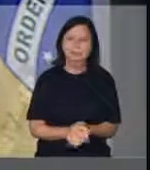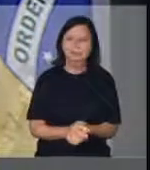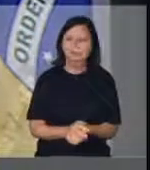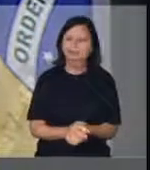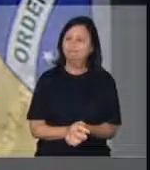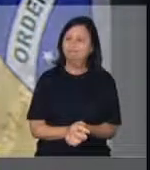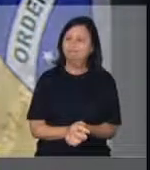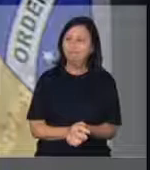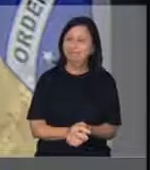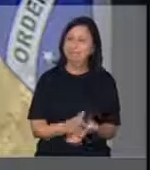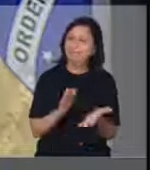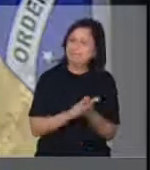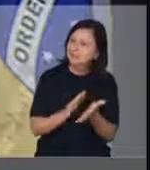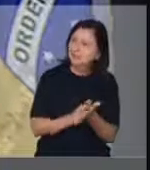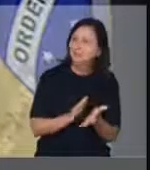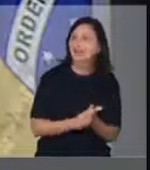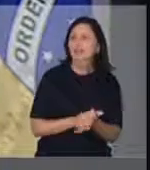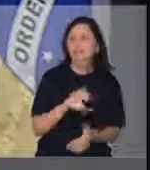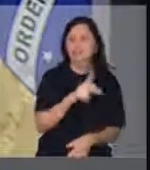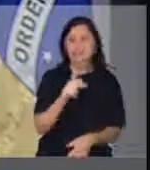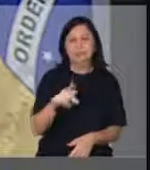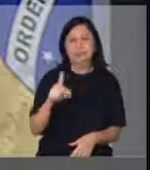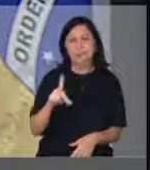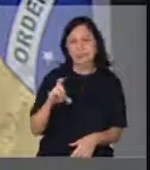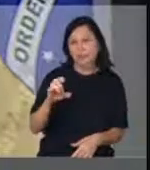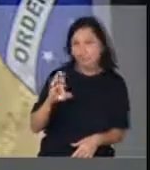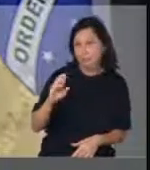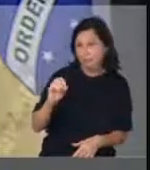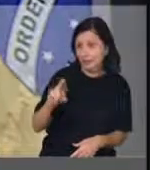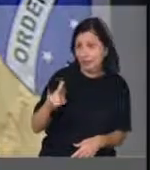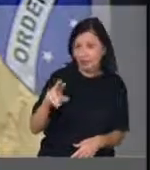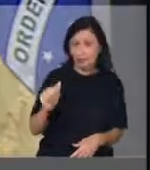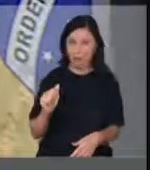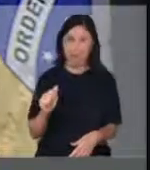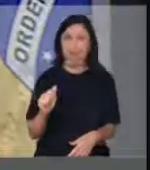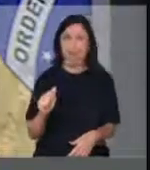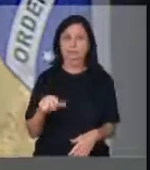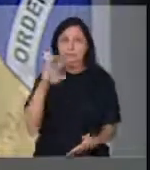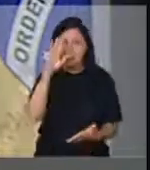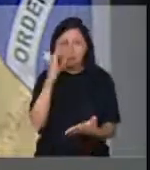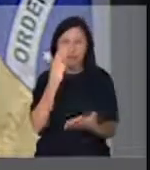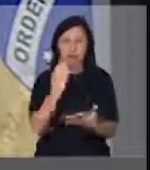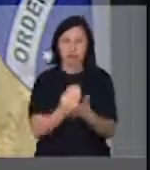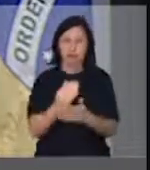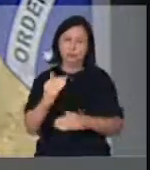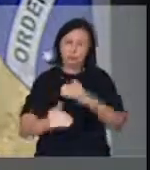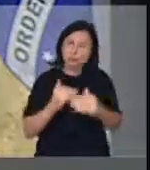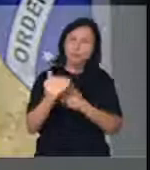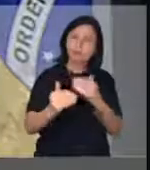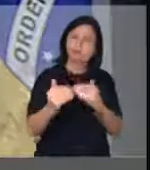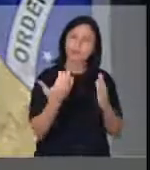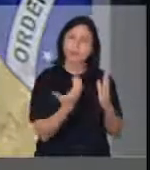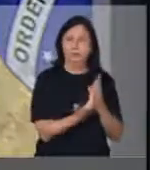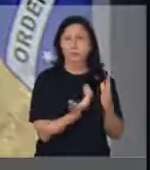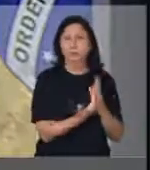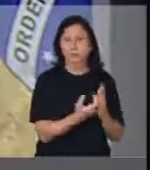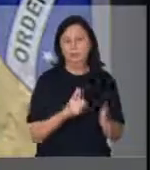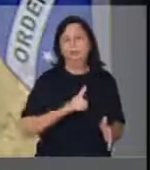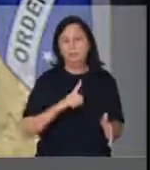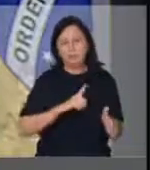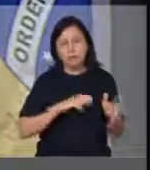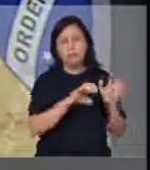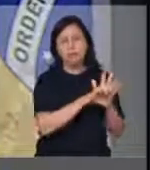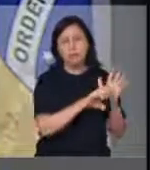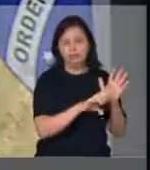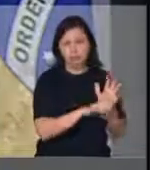que vai levar sua palavra também mas não poderia deixar de dizer que os avanços ocorreram nesta casa legislativa apesar de termos um estatuto da pessoa